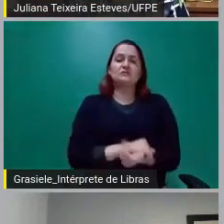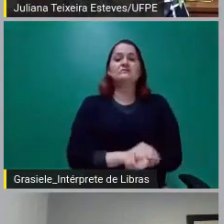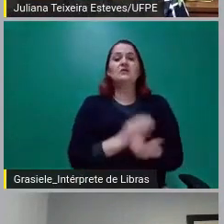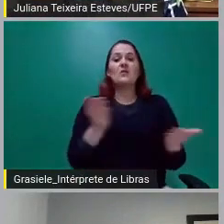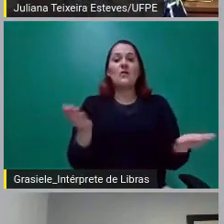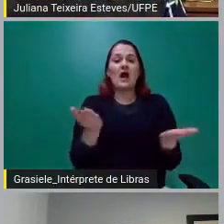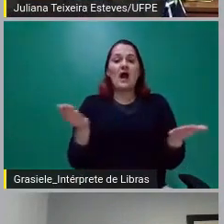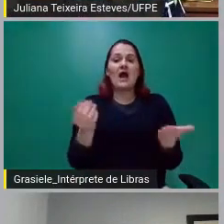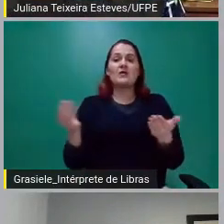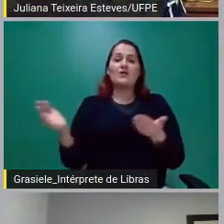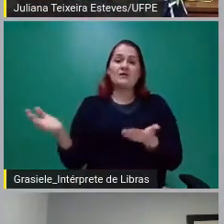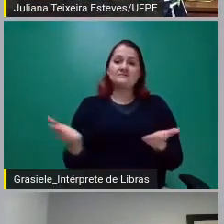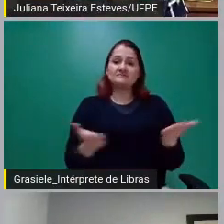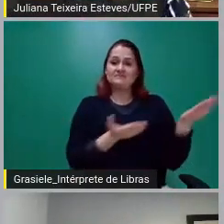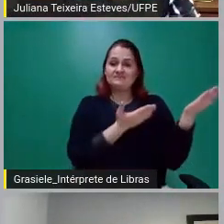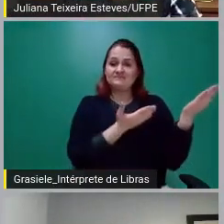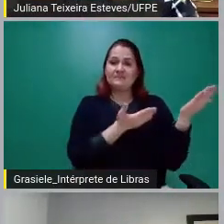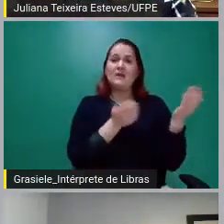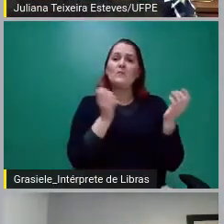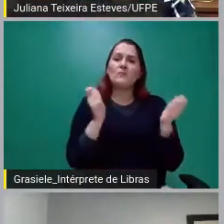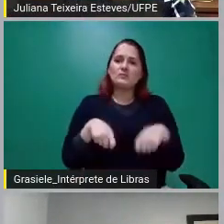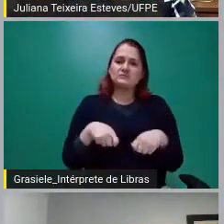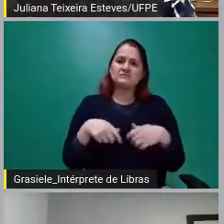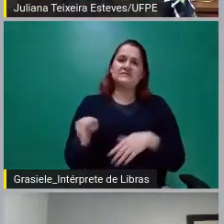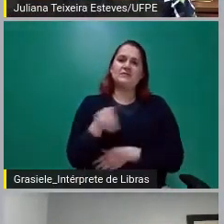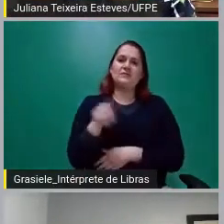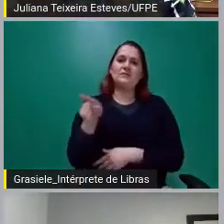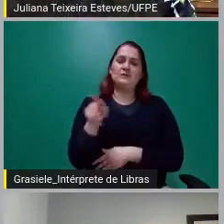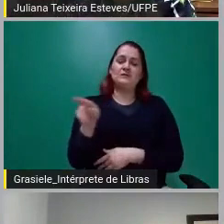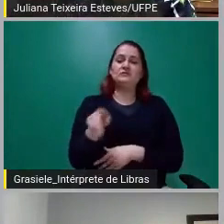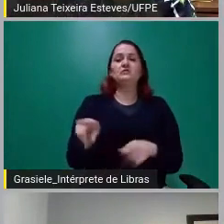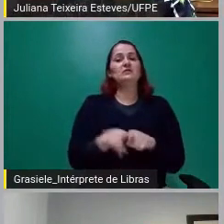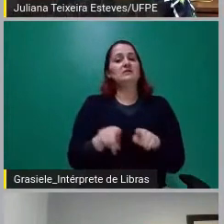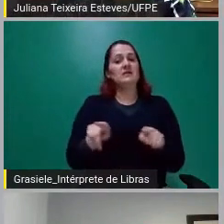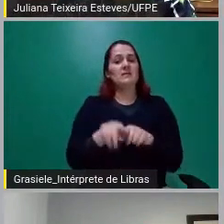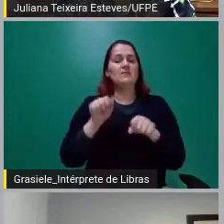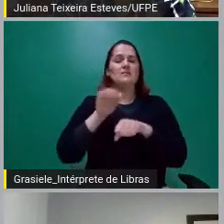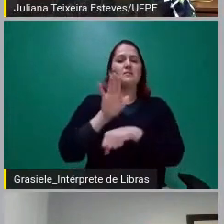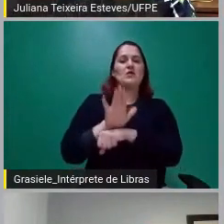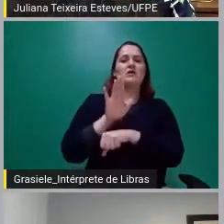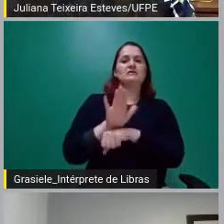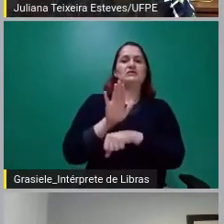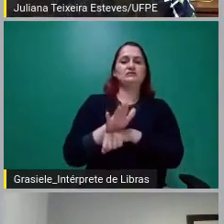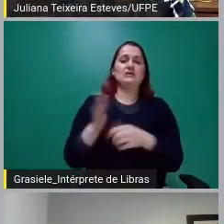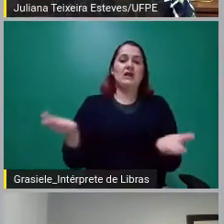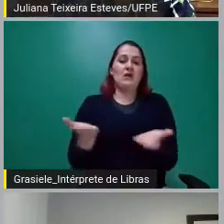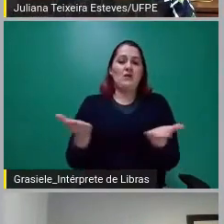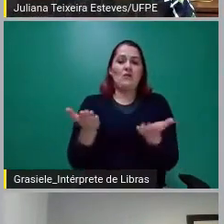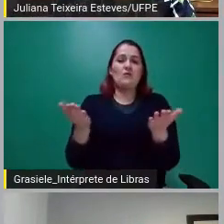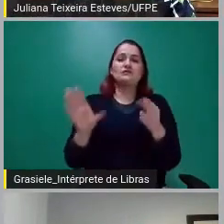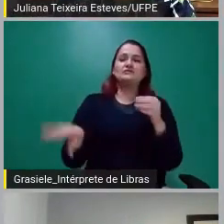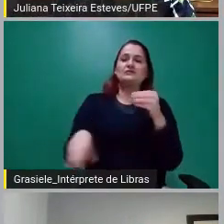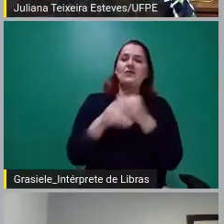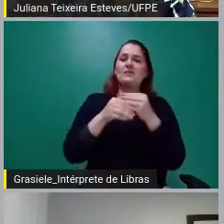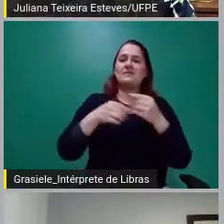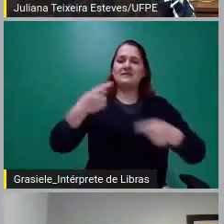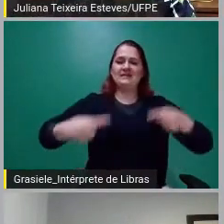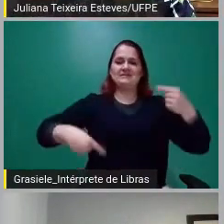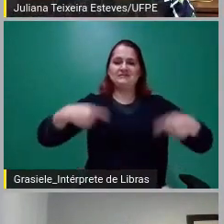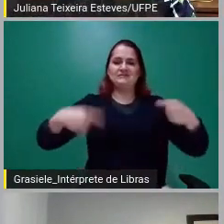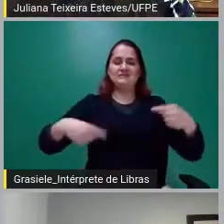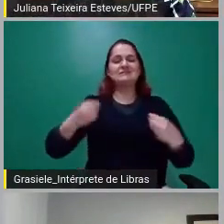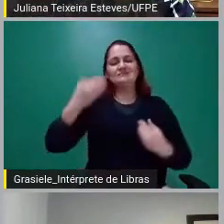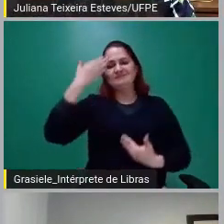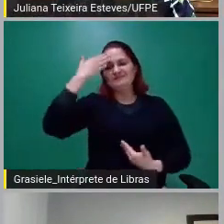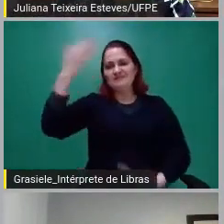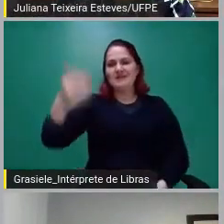a palavra para que você possa contribuir para esse debate. Desde já, muito grata.